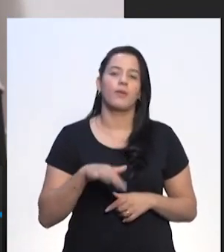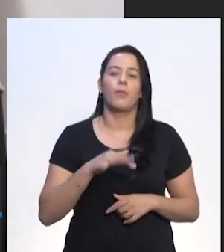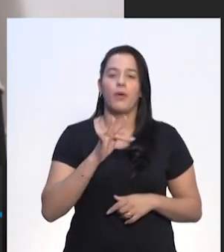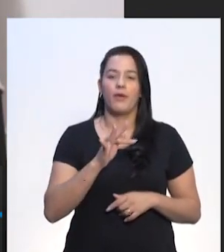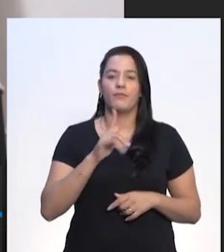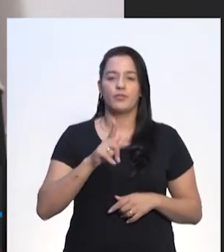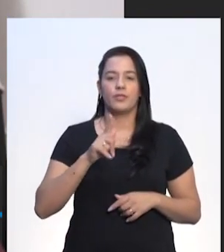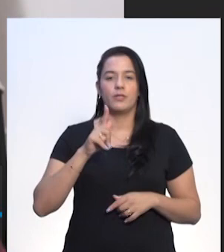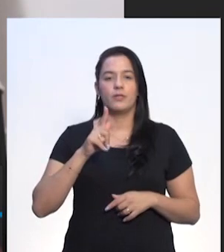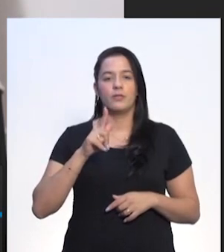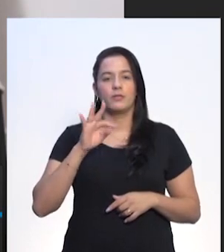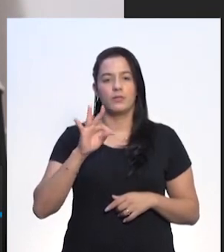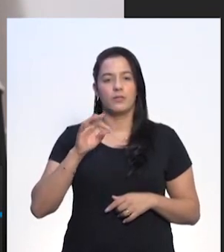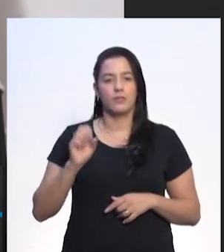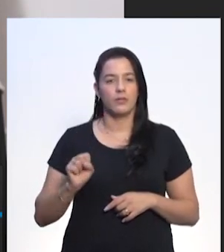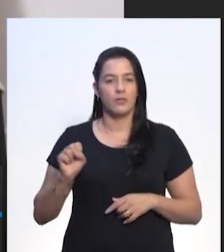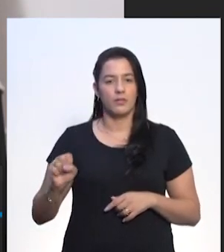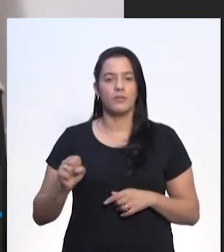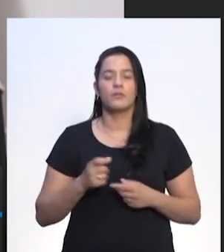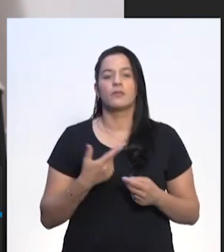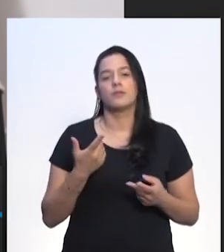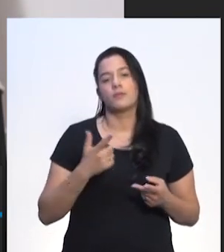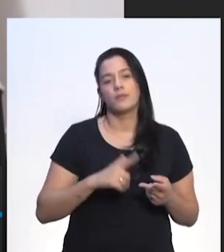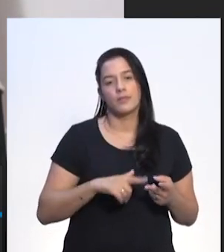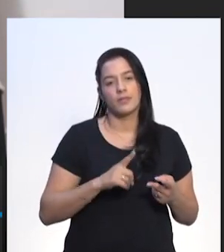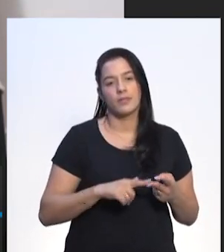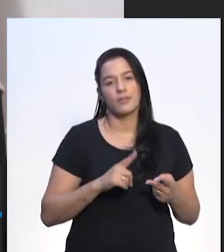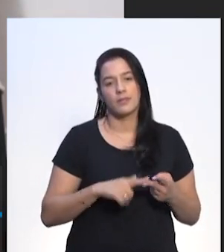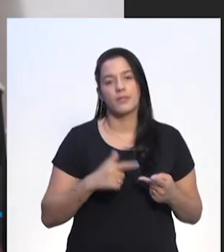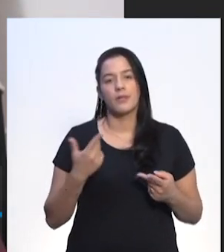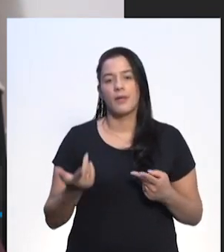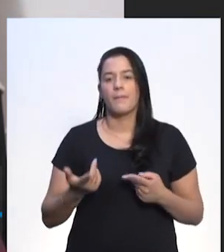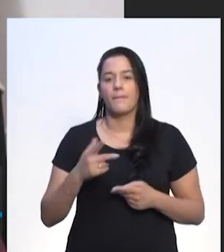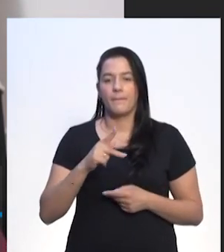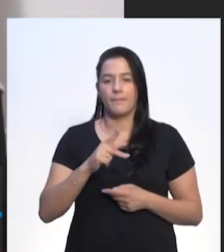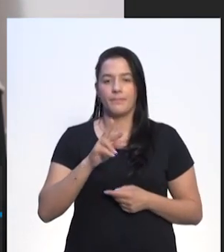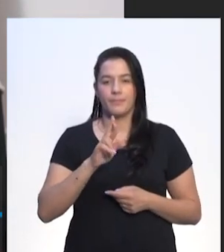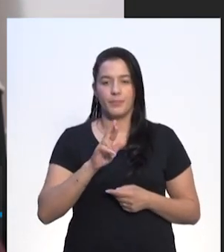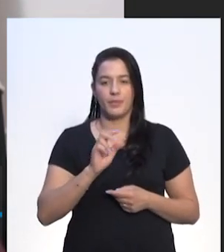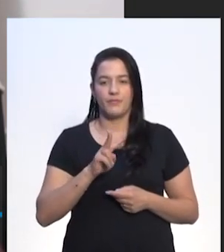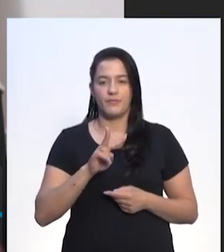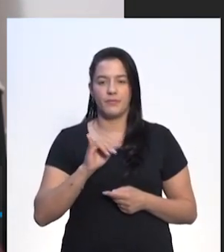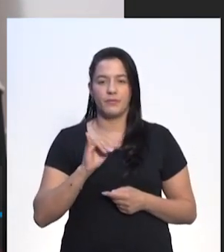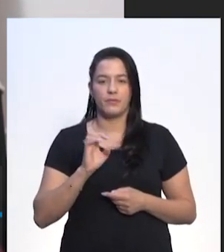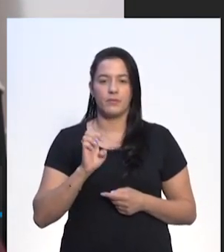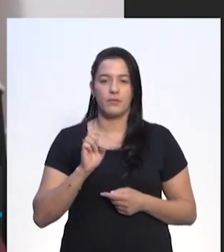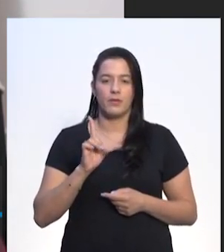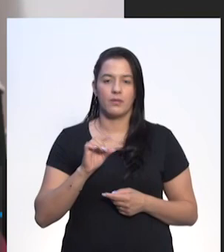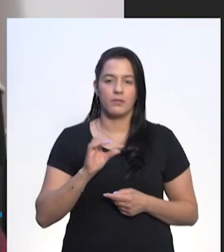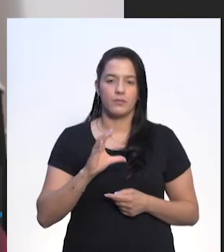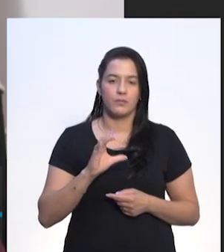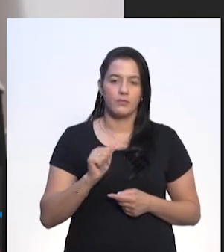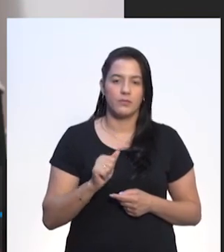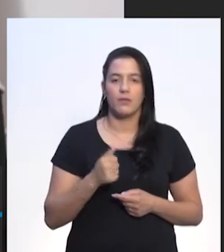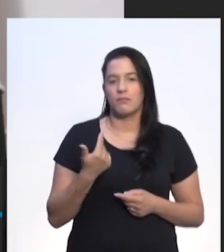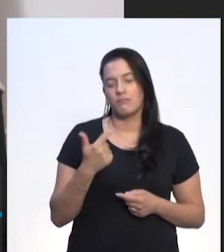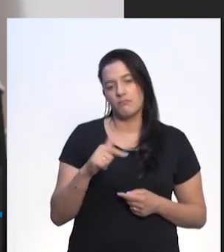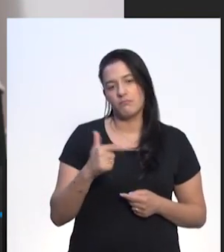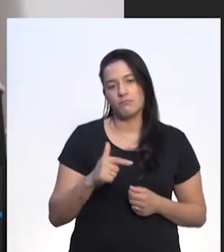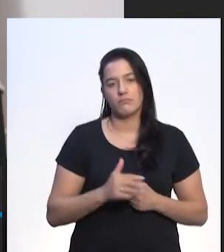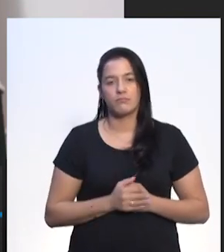FGTS, contribuição para o INSS, né, que é a nossa previdência, que vai gerar ali essa aposentadoria. Então, você não